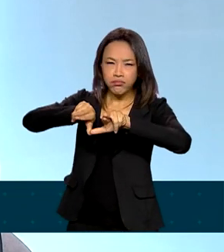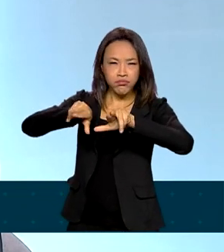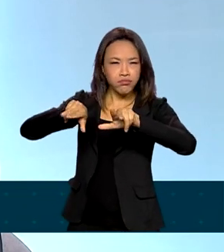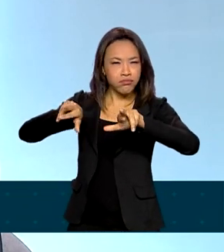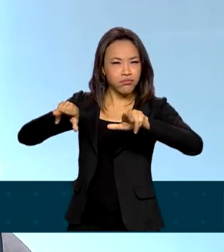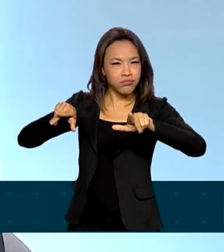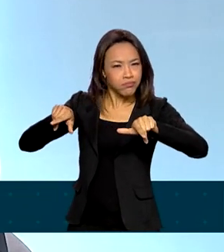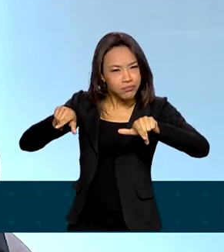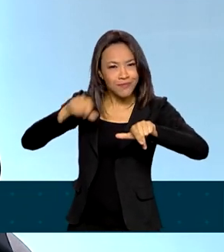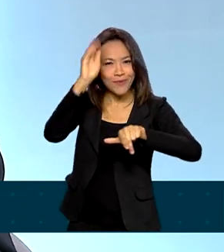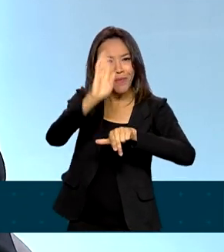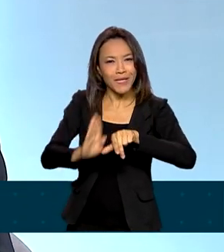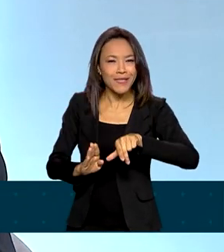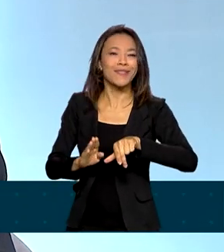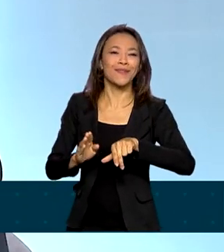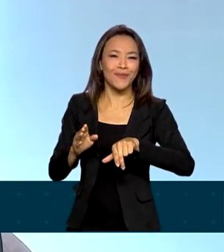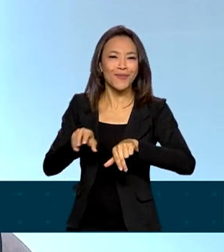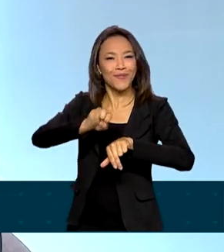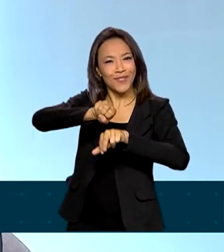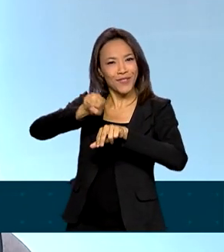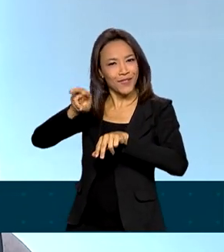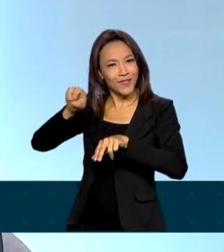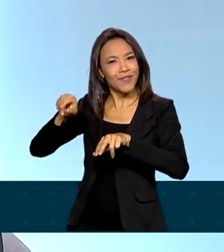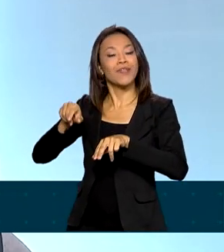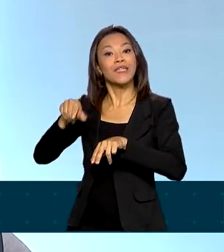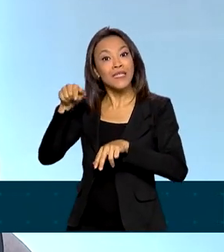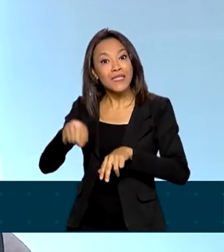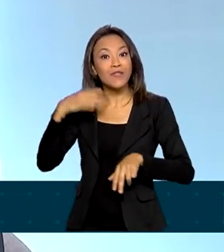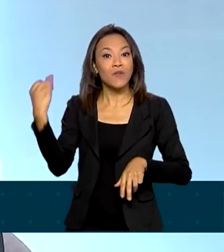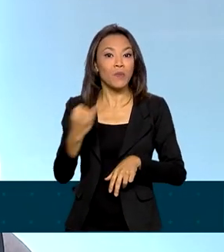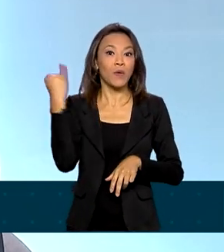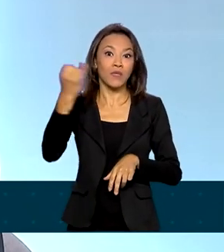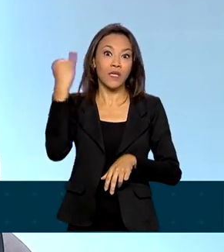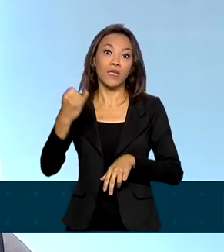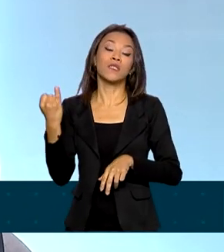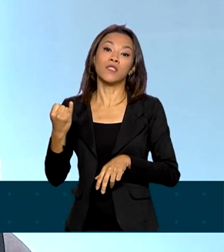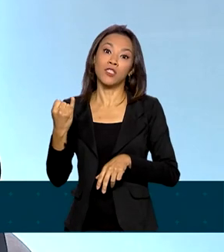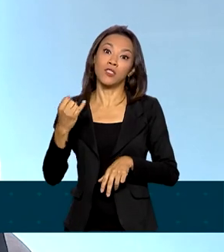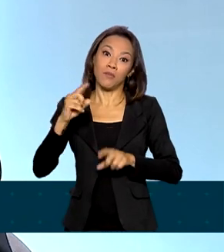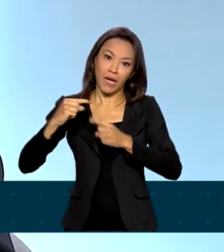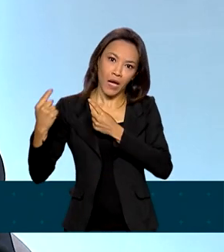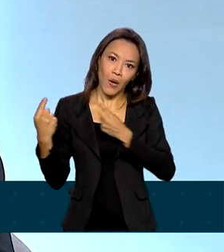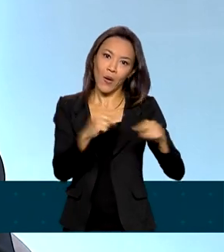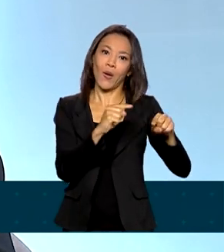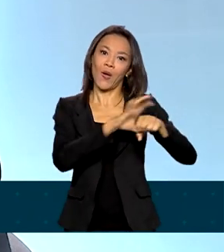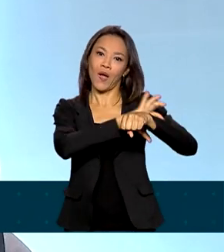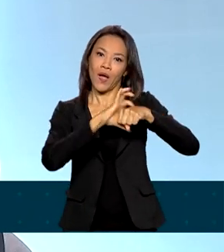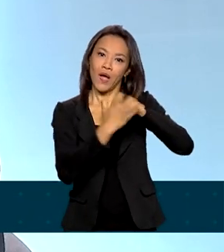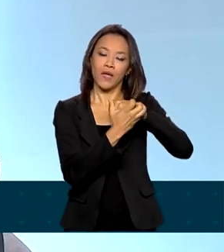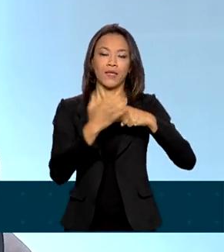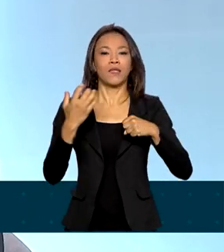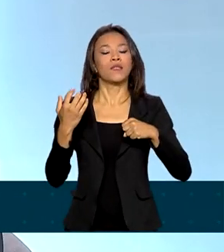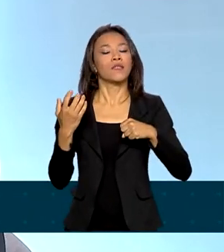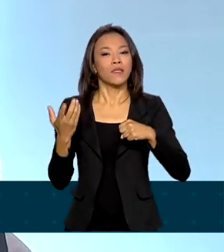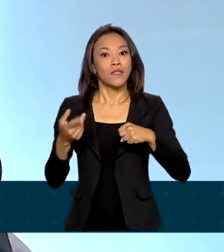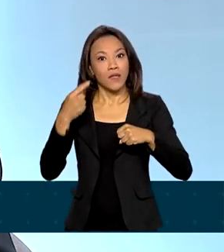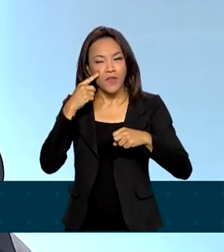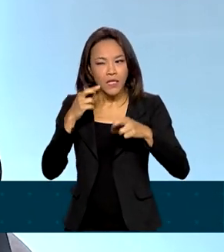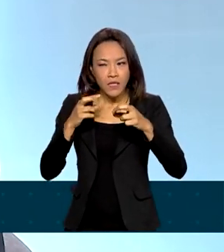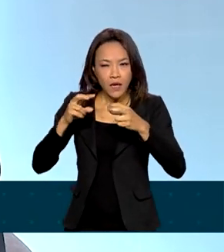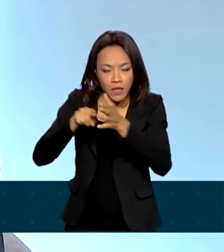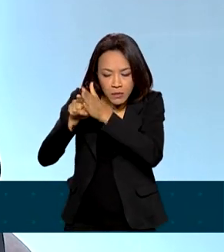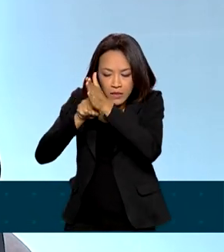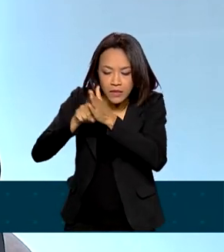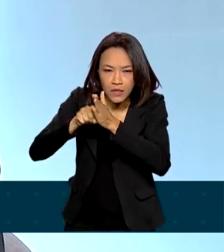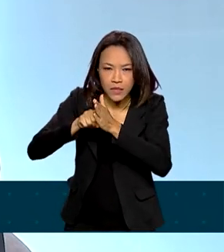brasileira. E isso teve uma importância fundamental no enfrentamento da Covid-19. Essa parte da vigilância genômica foi